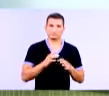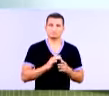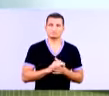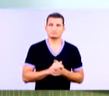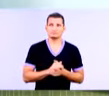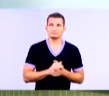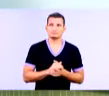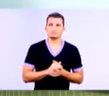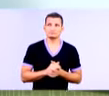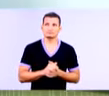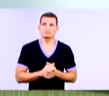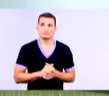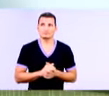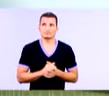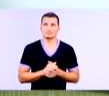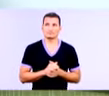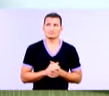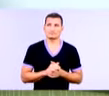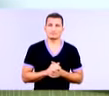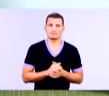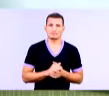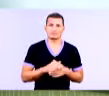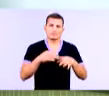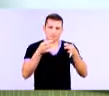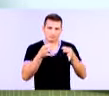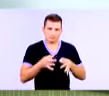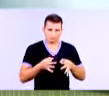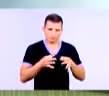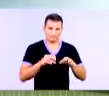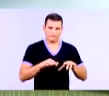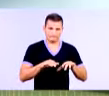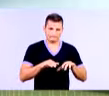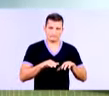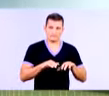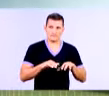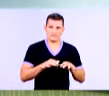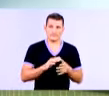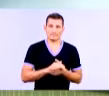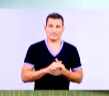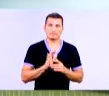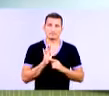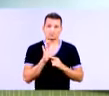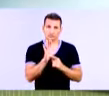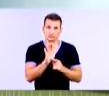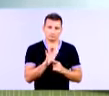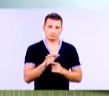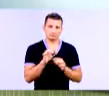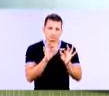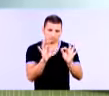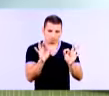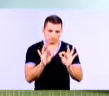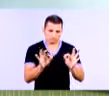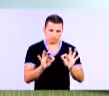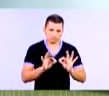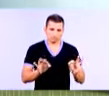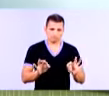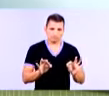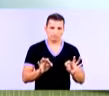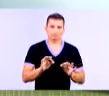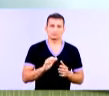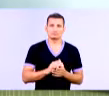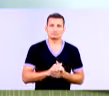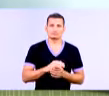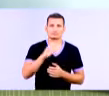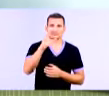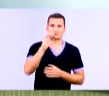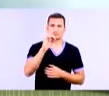que os dados foram informados corretamente, aí ele mostrou, olha, você digitou as informações tal. O código está aí na mão